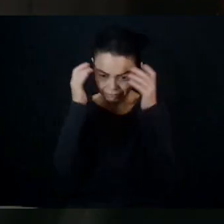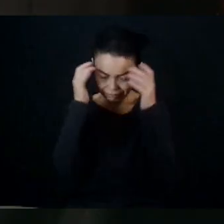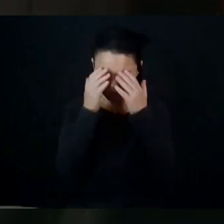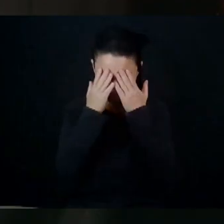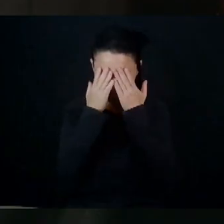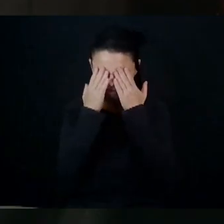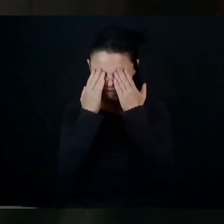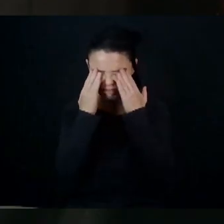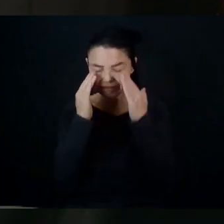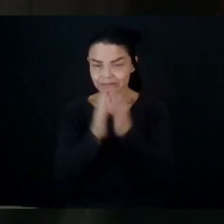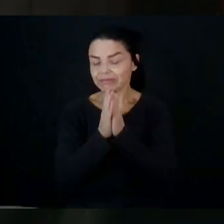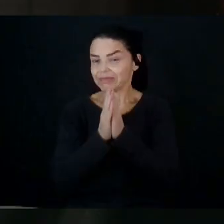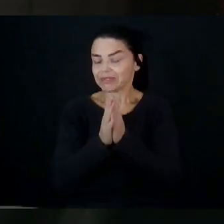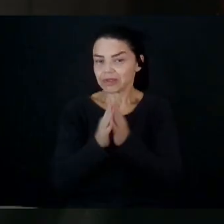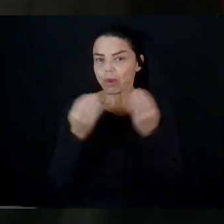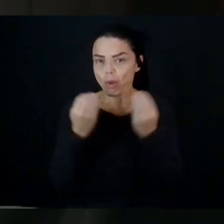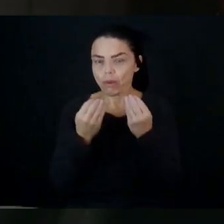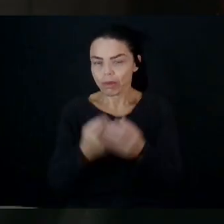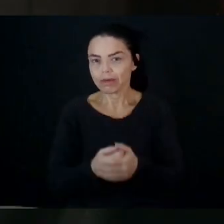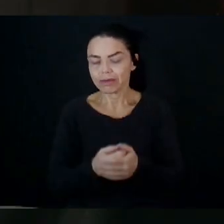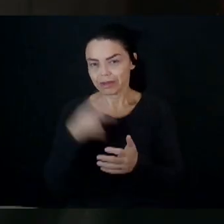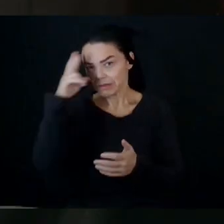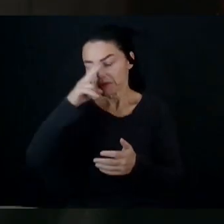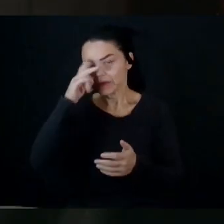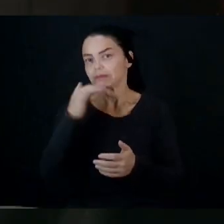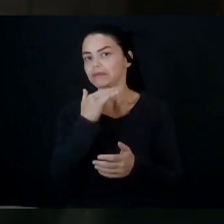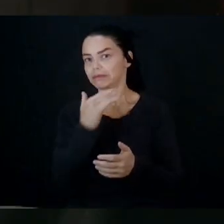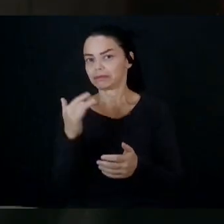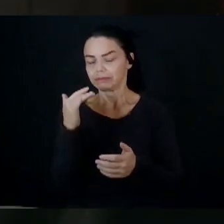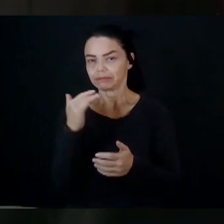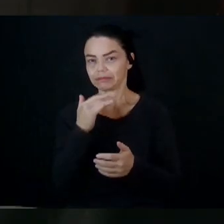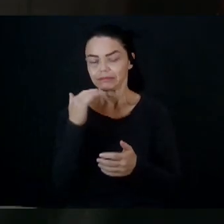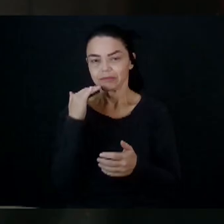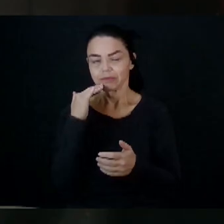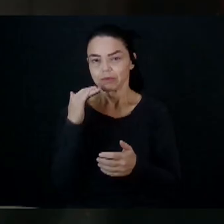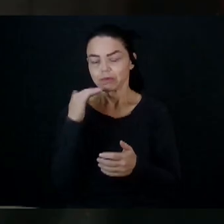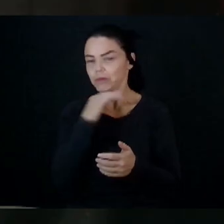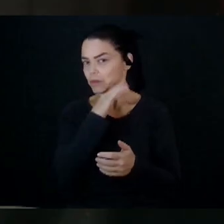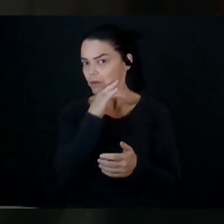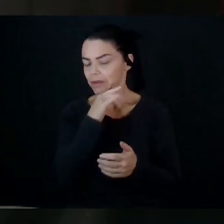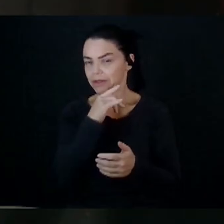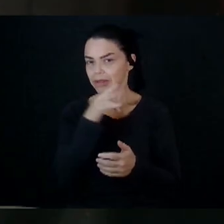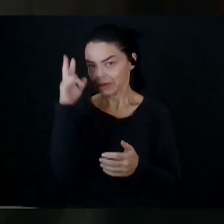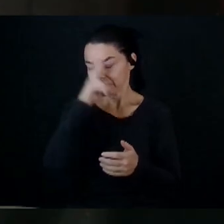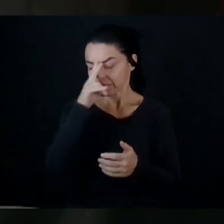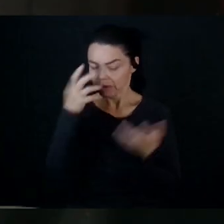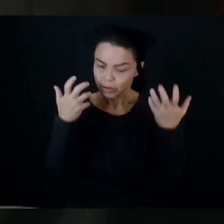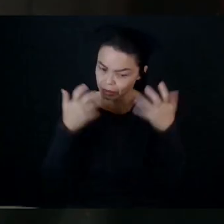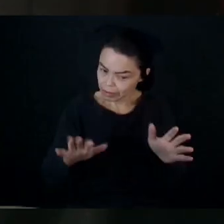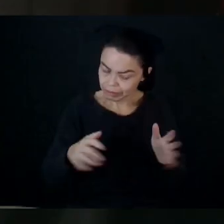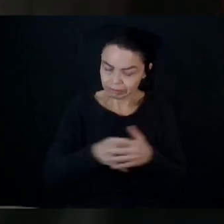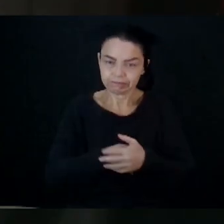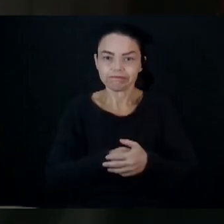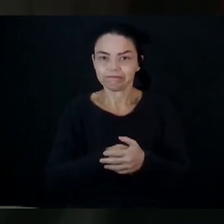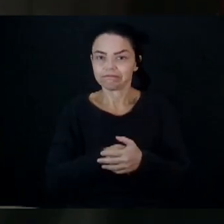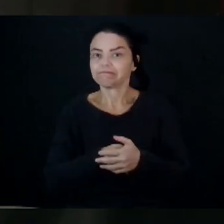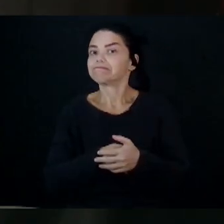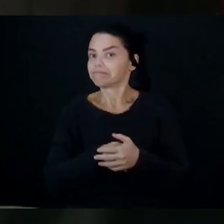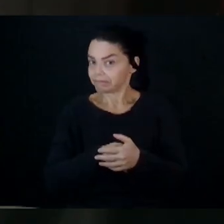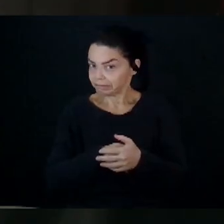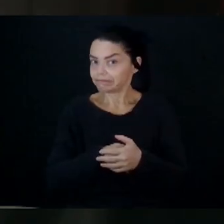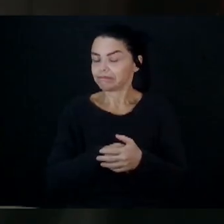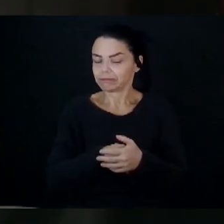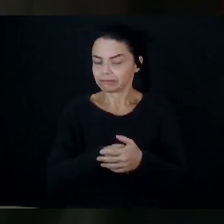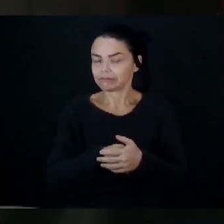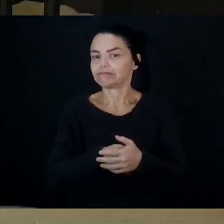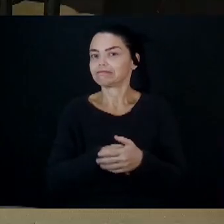com esses gatilhos ruins das memórias que de repente a gente não queria lembrar e a gente acaba lembrando? Como faz com